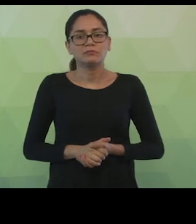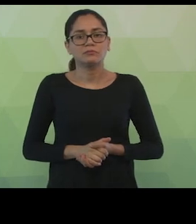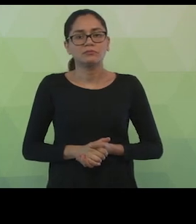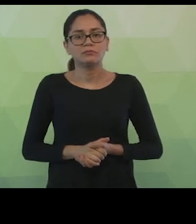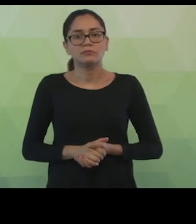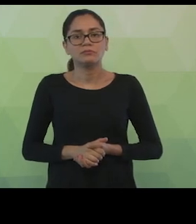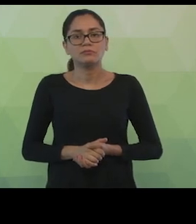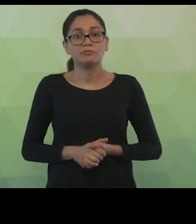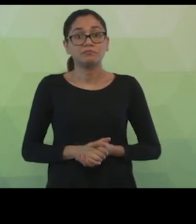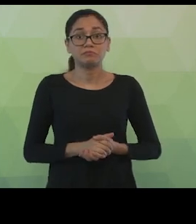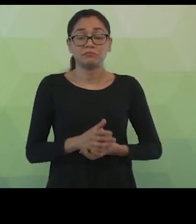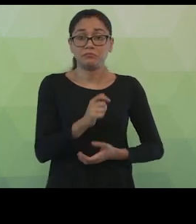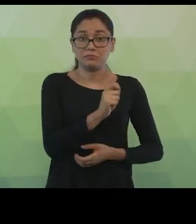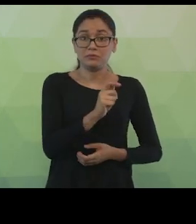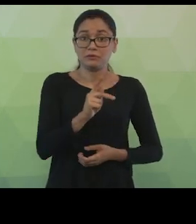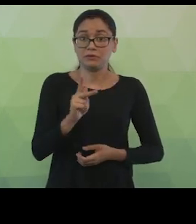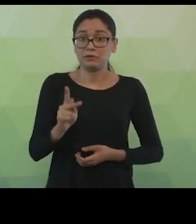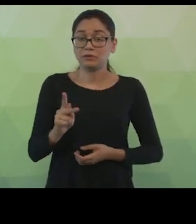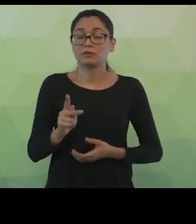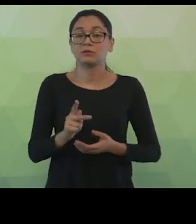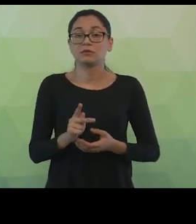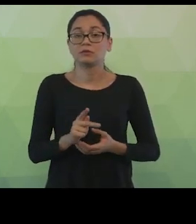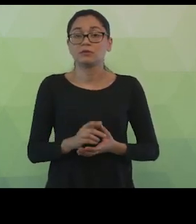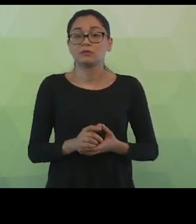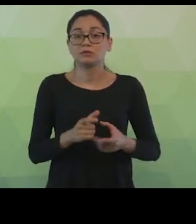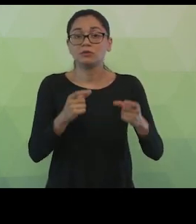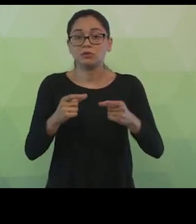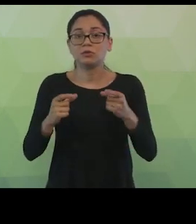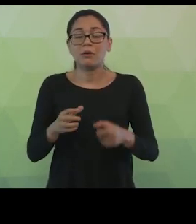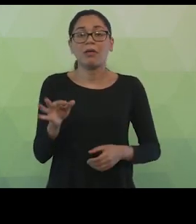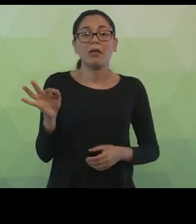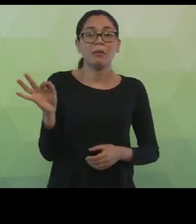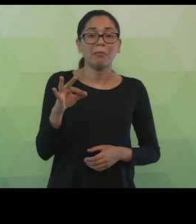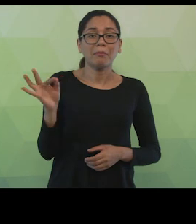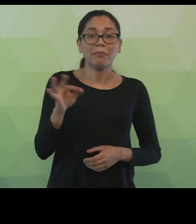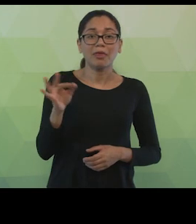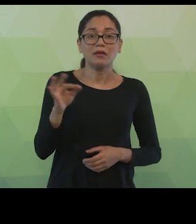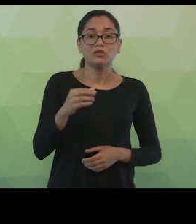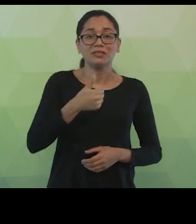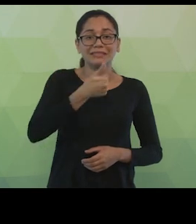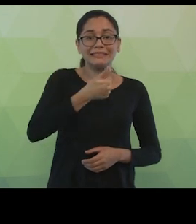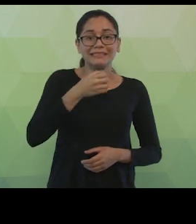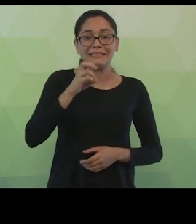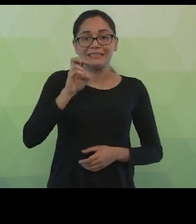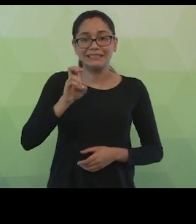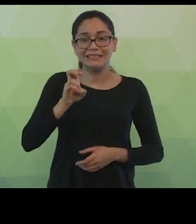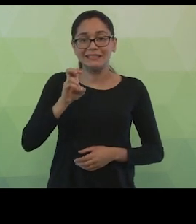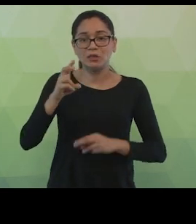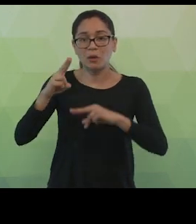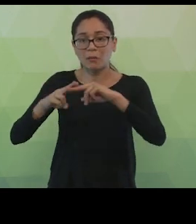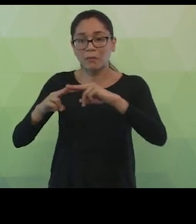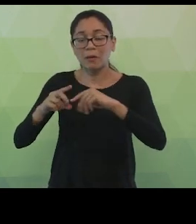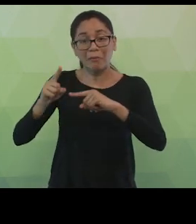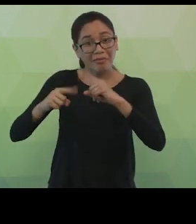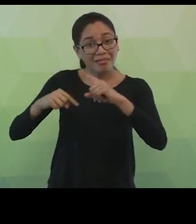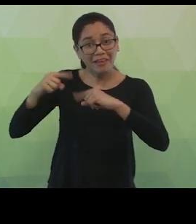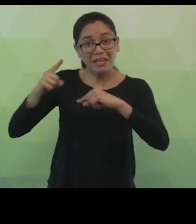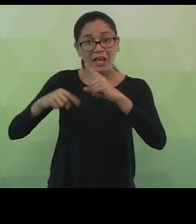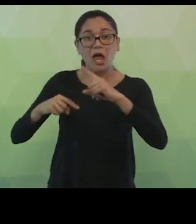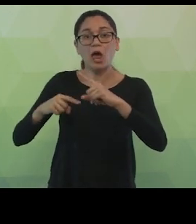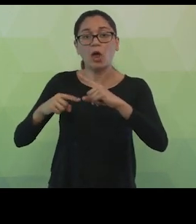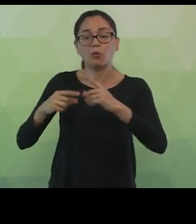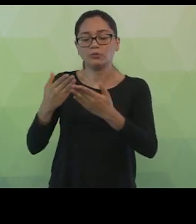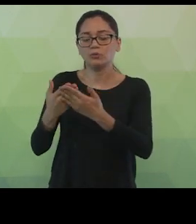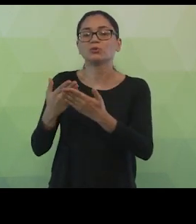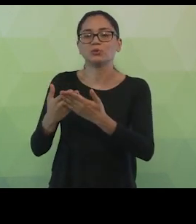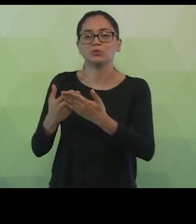Este também é um programa que pode ser encontrado na página 15 do nosso caderno didático. Agora que já